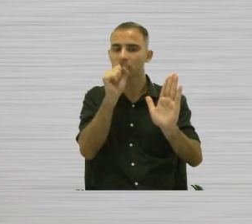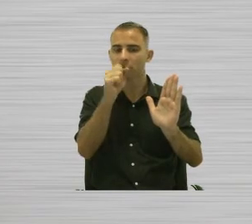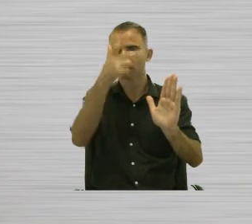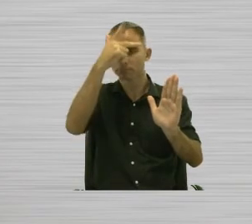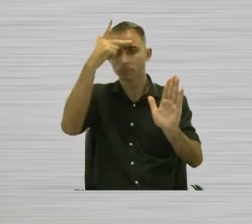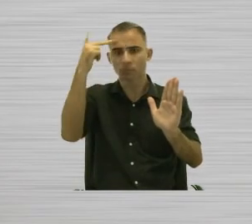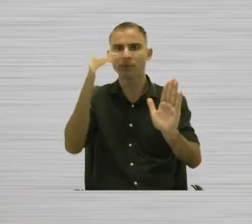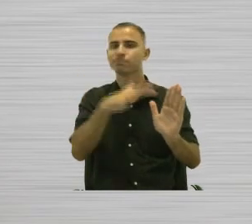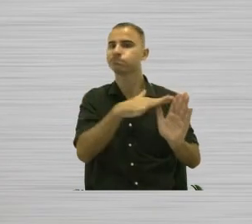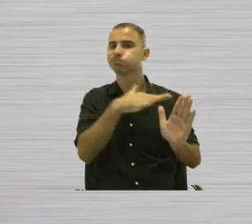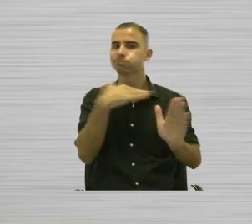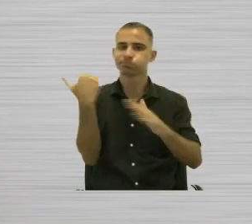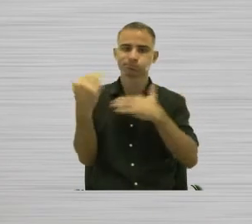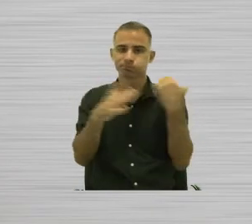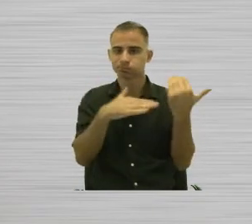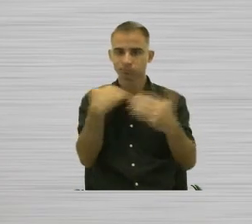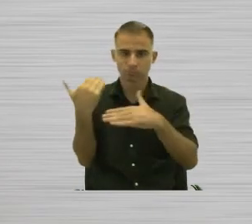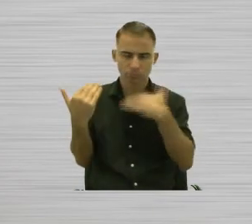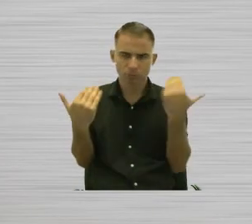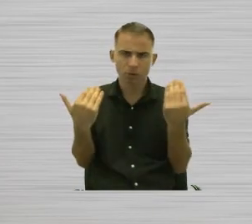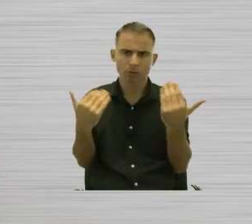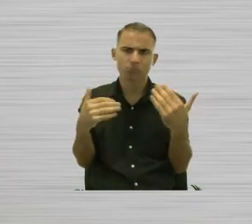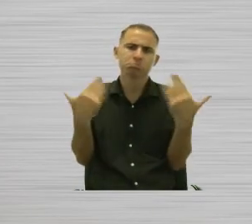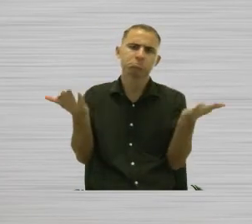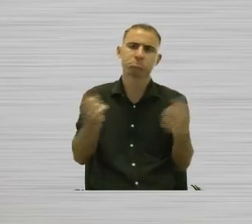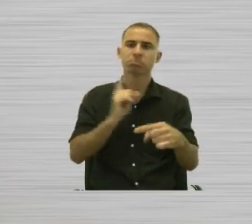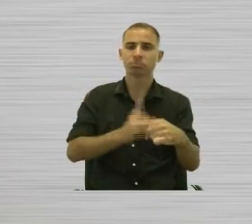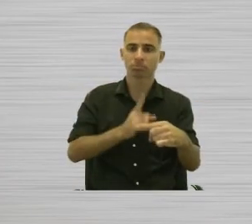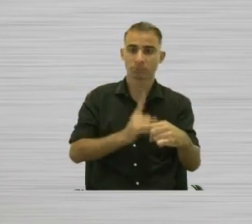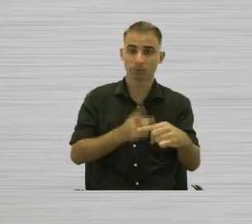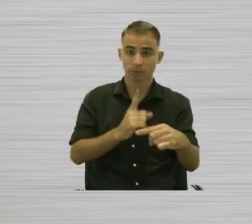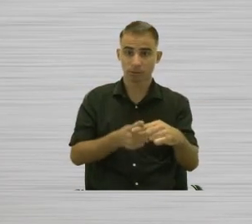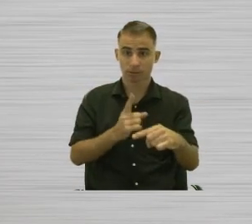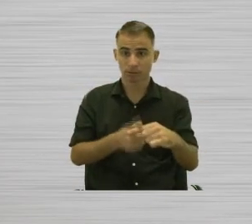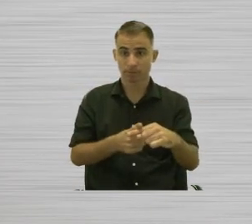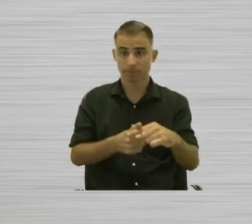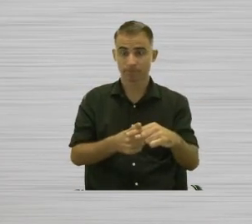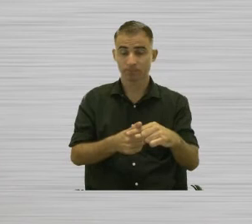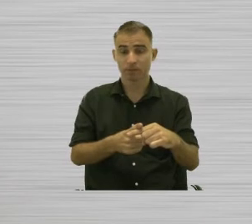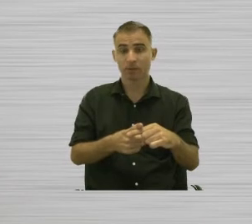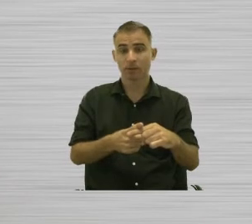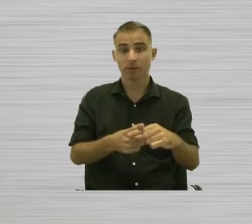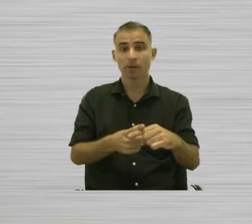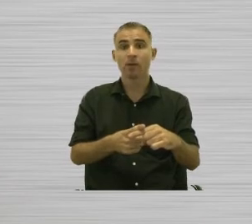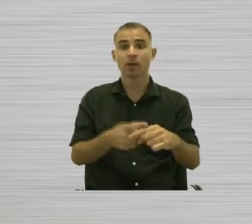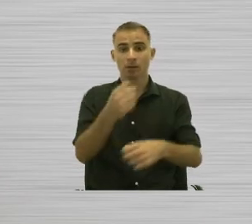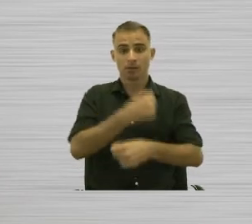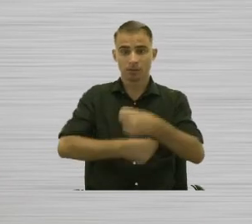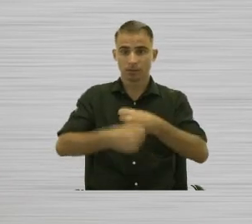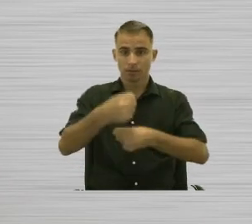foram essas causas de óbito? A gente vê que no total de 2019, nós tivemos